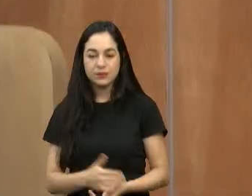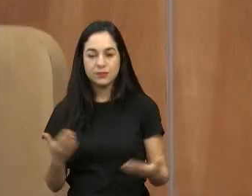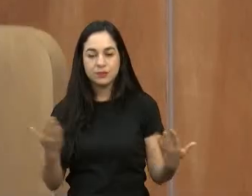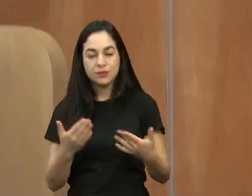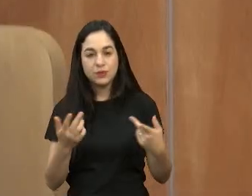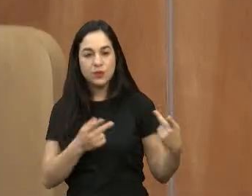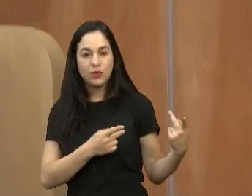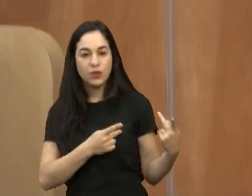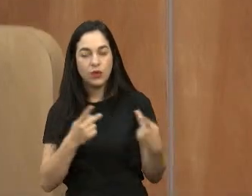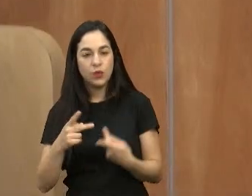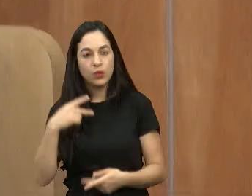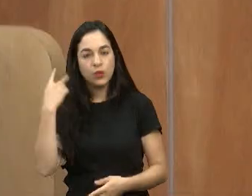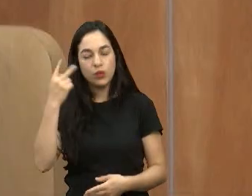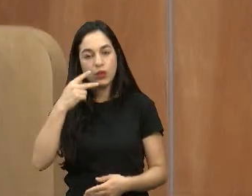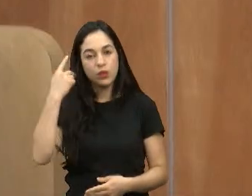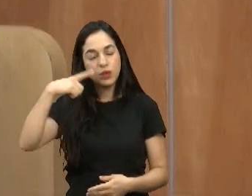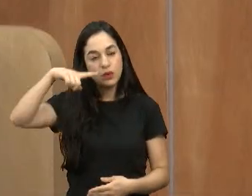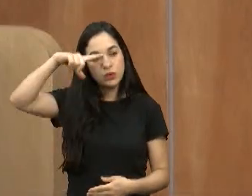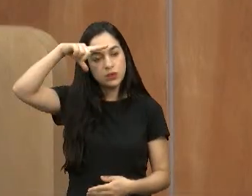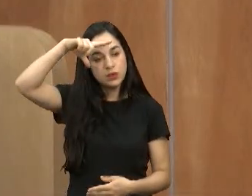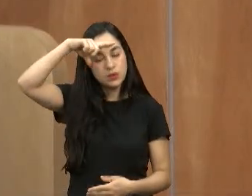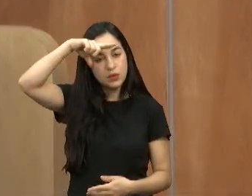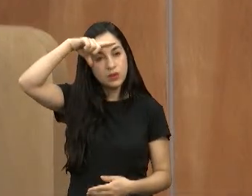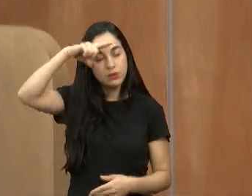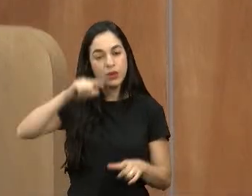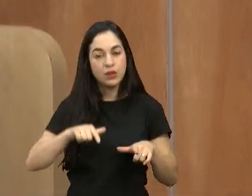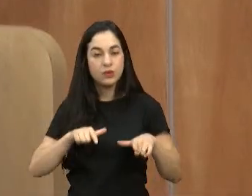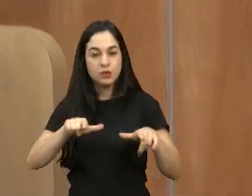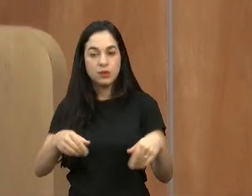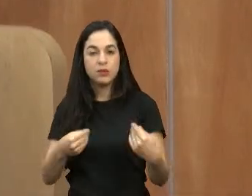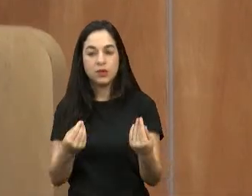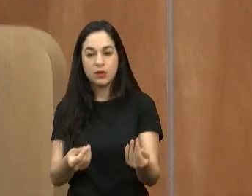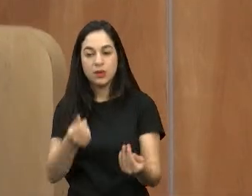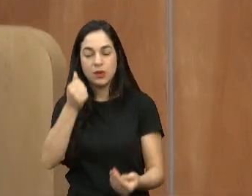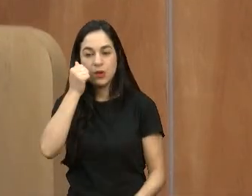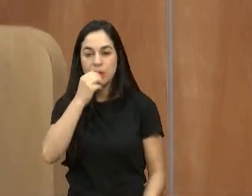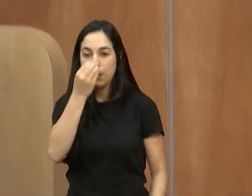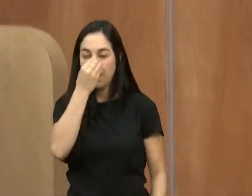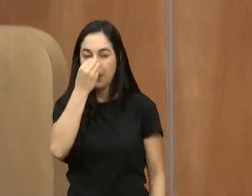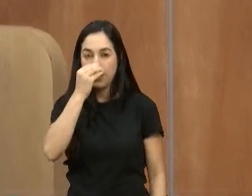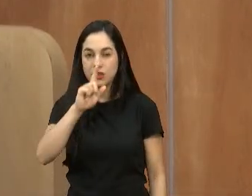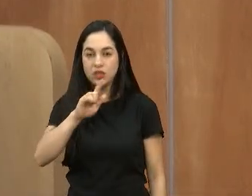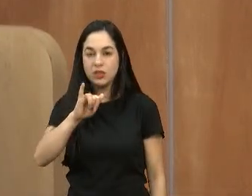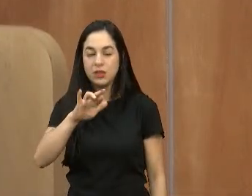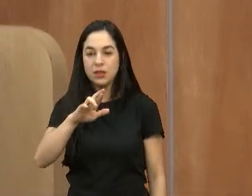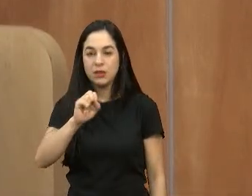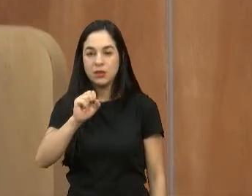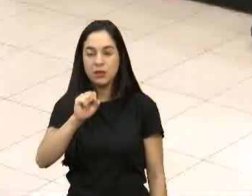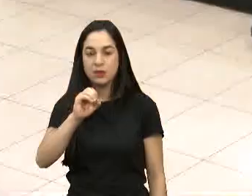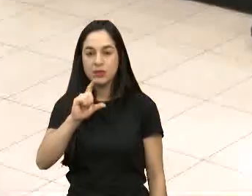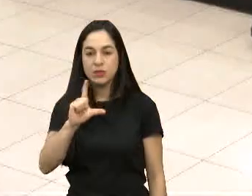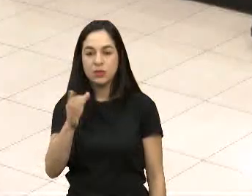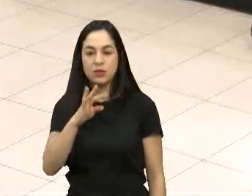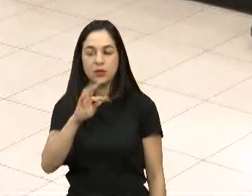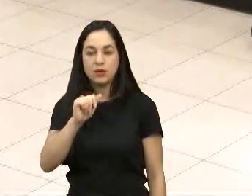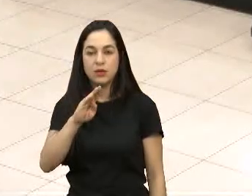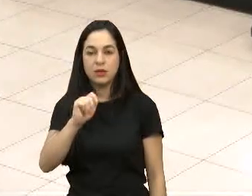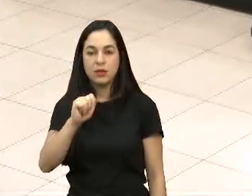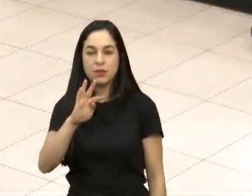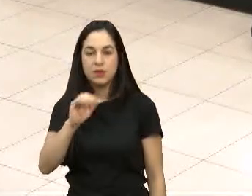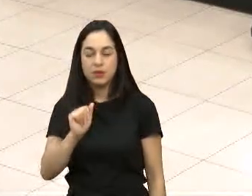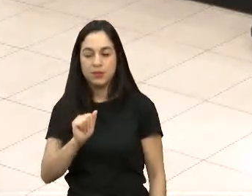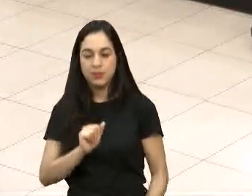Convidamos agora o vereador Luiz Flávio para entregar o diploma para a palhaça Girassol Tabata Pereira.